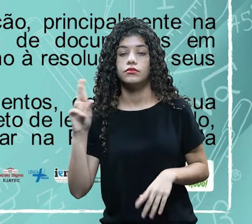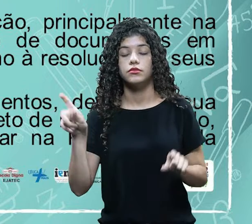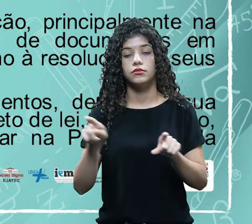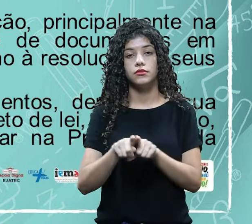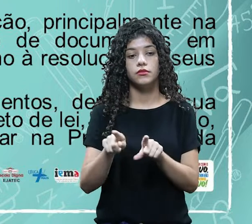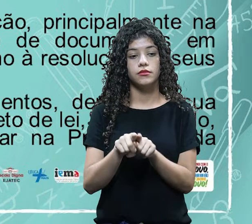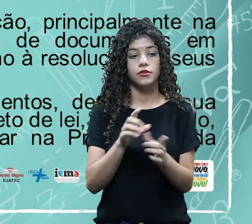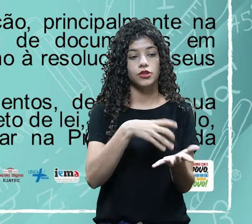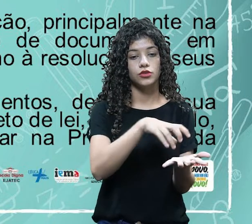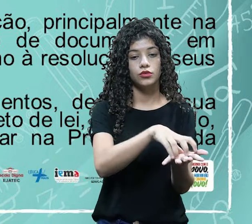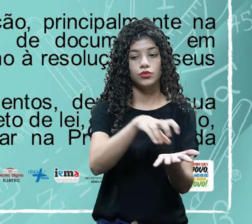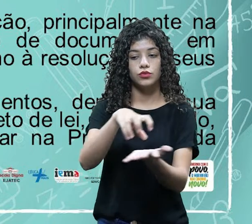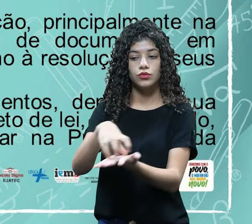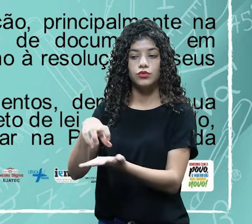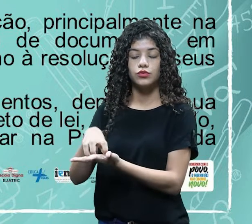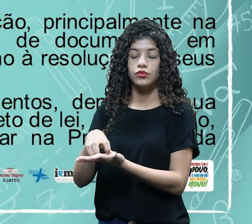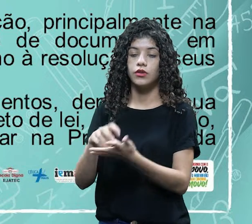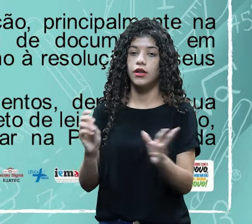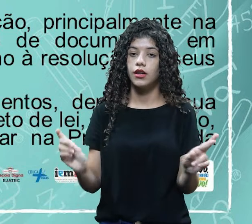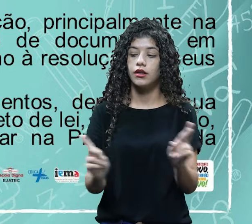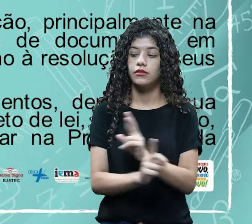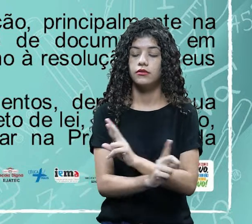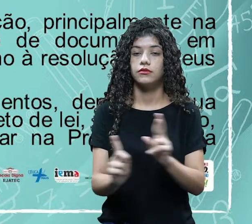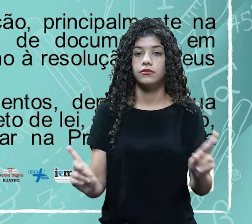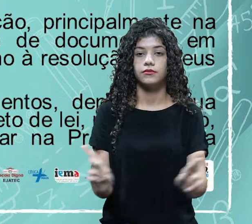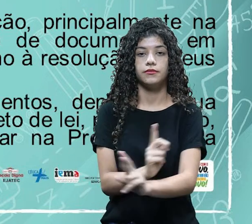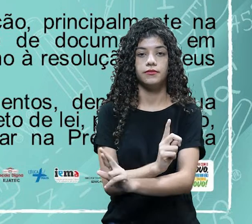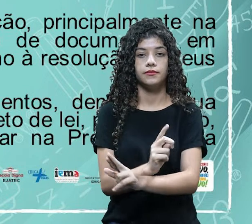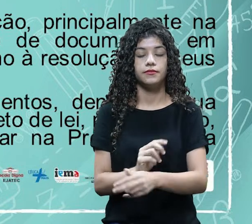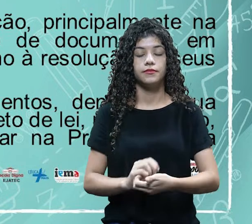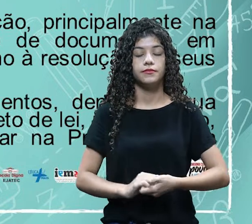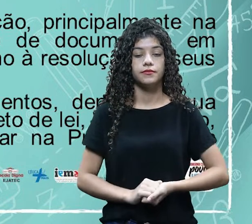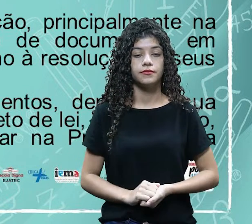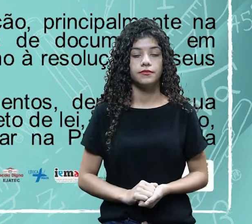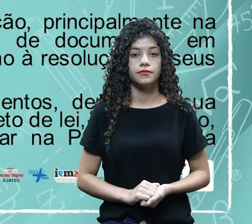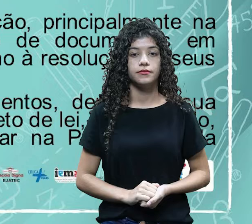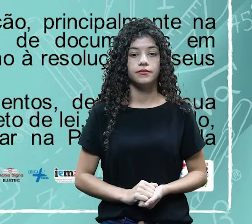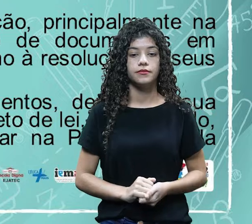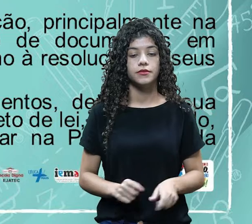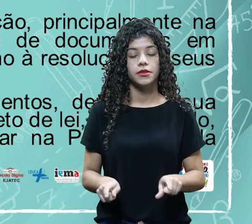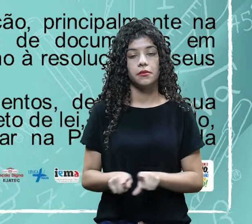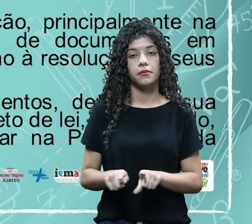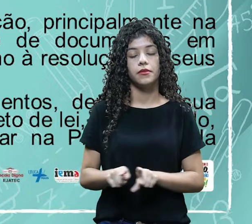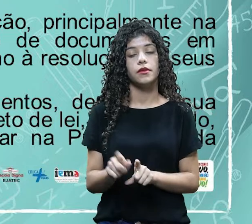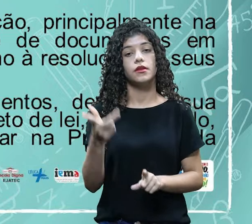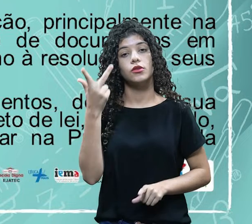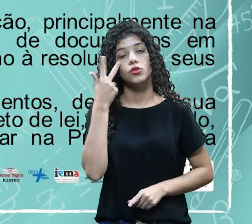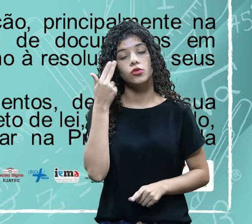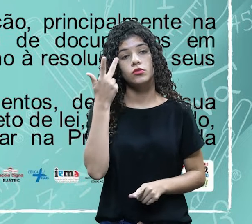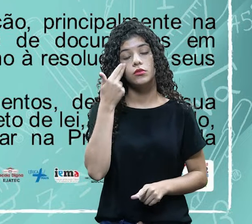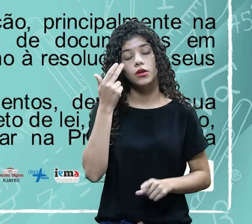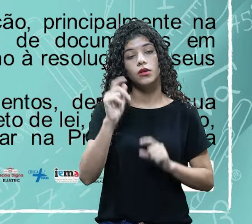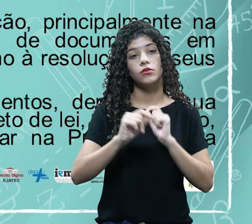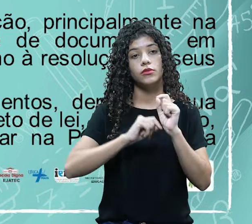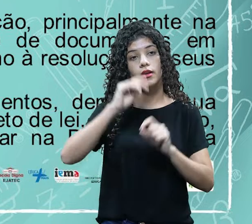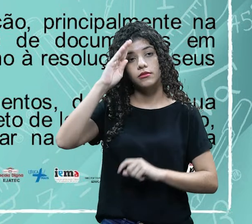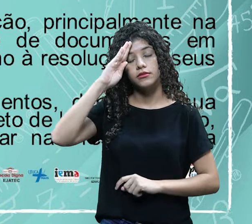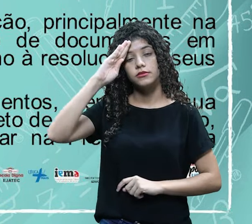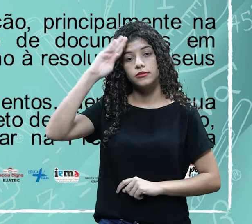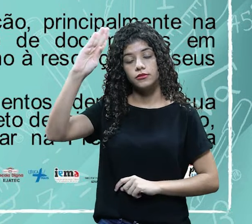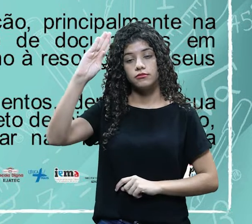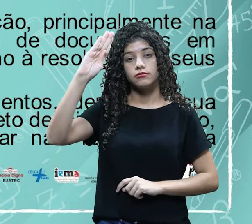tramitar nesses departamentos, nesses setores. É natural, né, que, principalmente